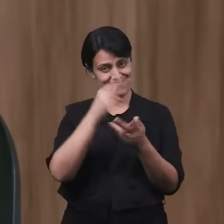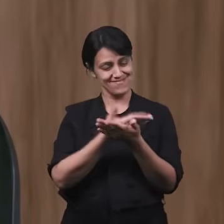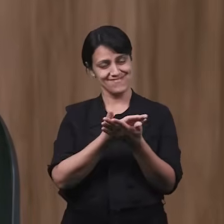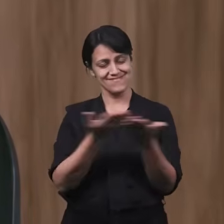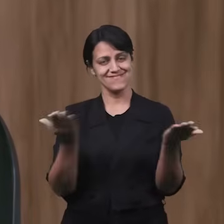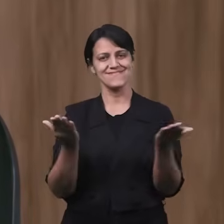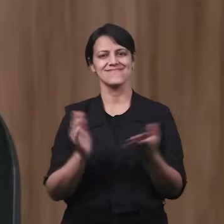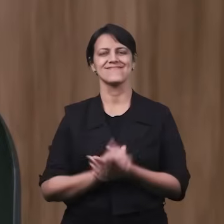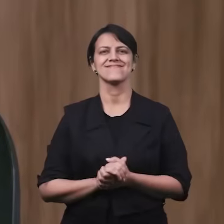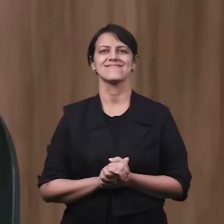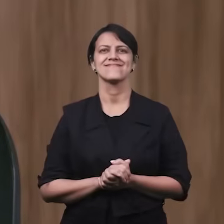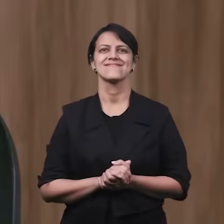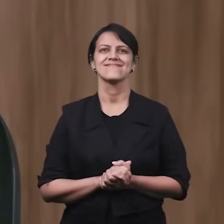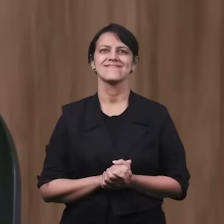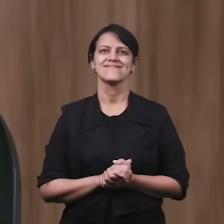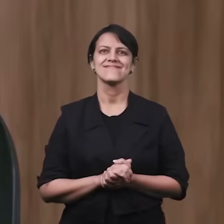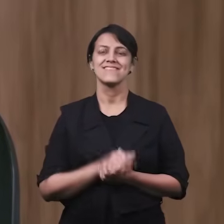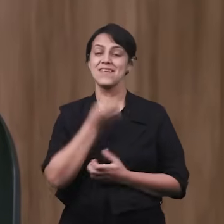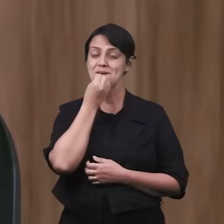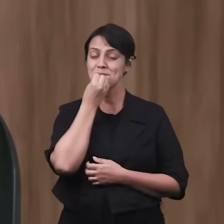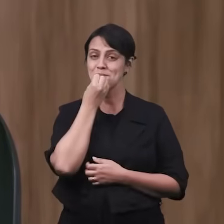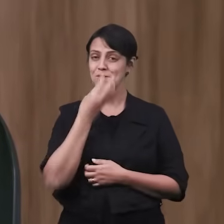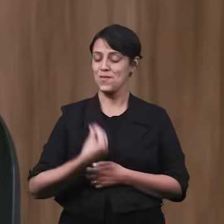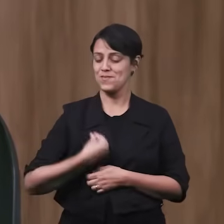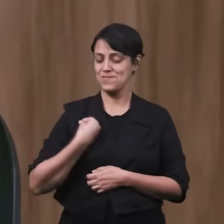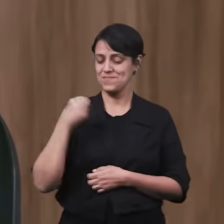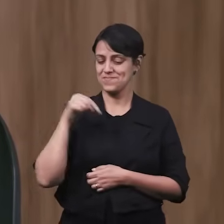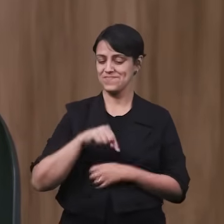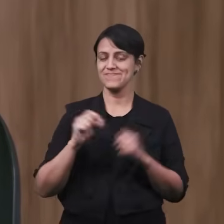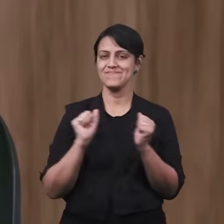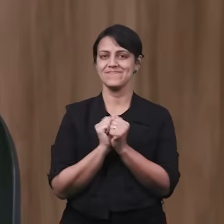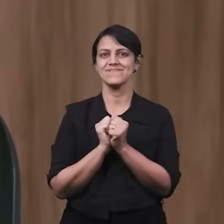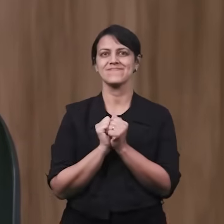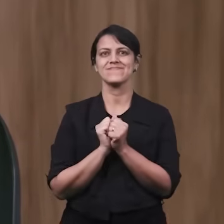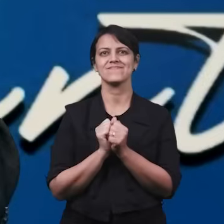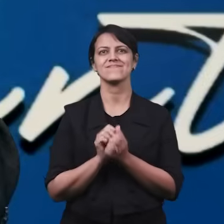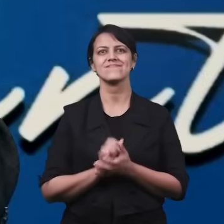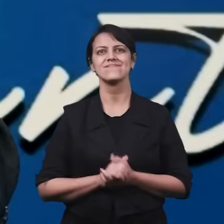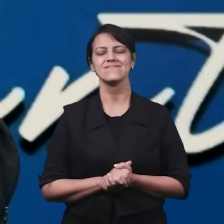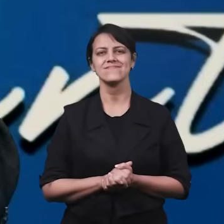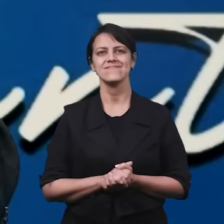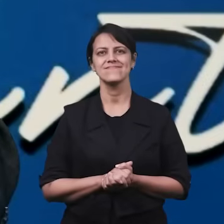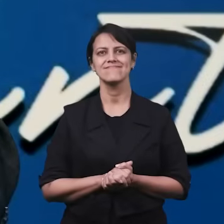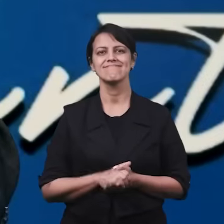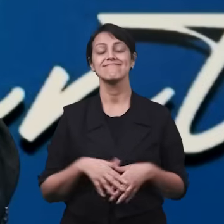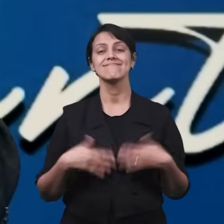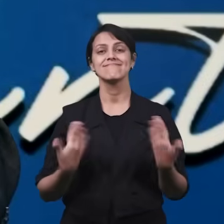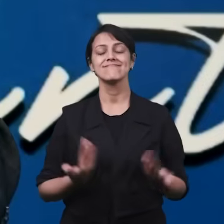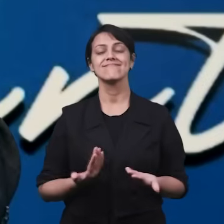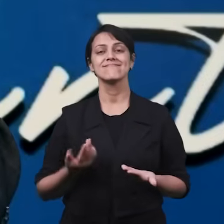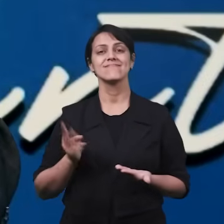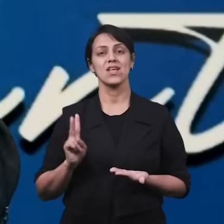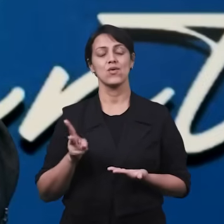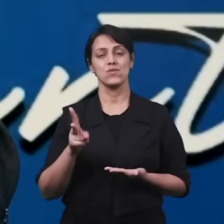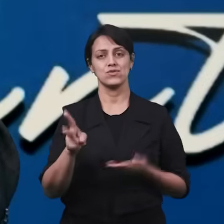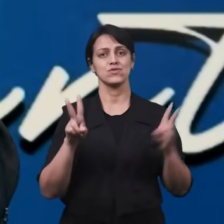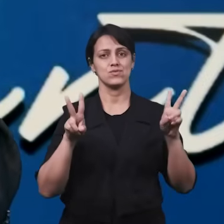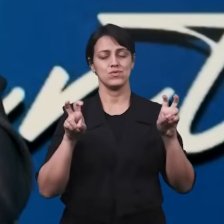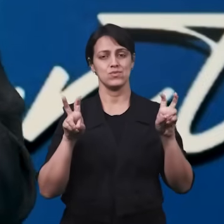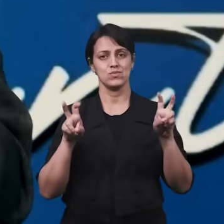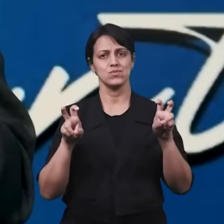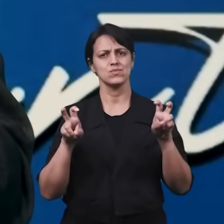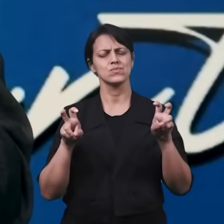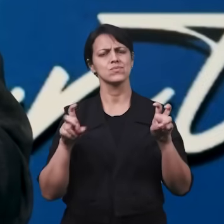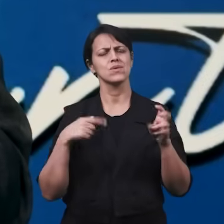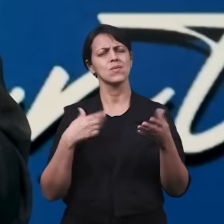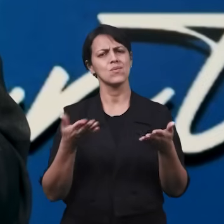Pai do Senhor, irmãos, muito bom estar junto novamente. Então, nós vamos dar sequência a este assunto, mas eu gostaria de